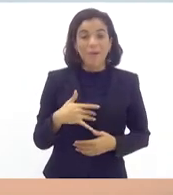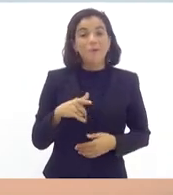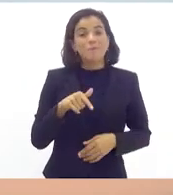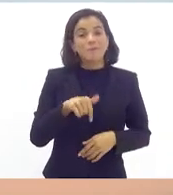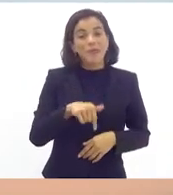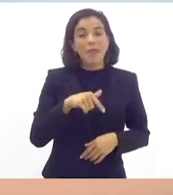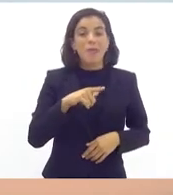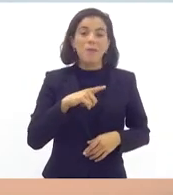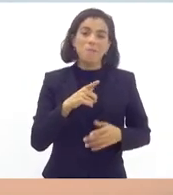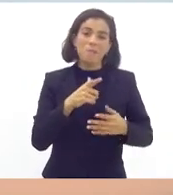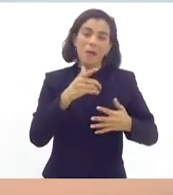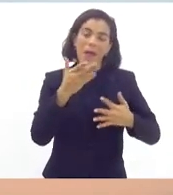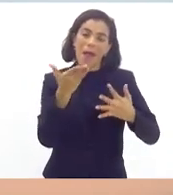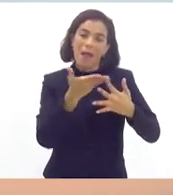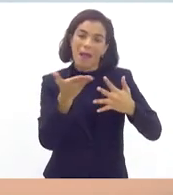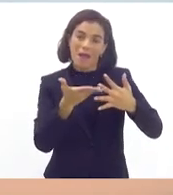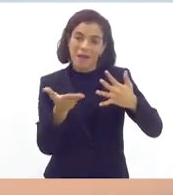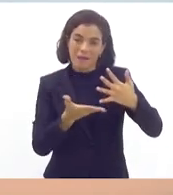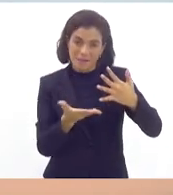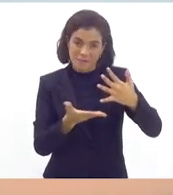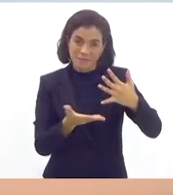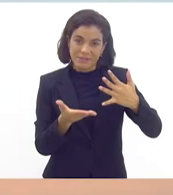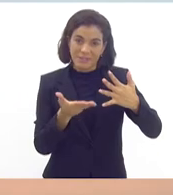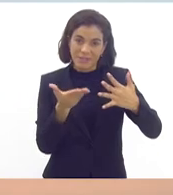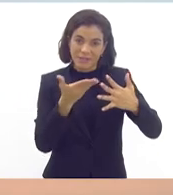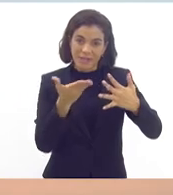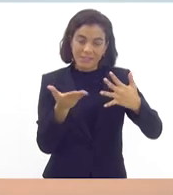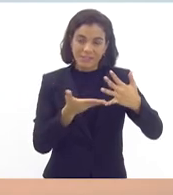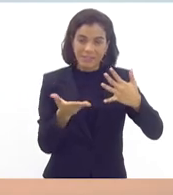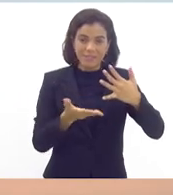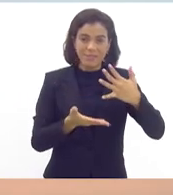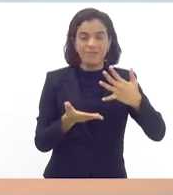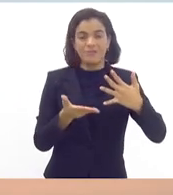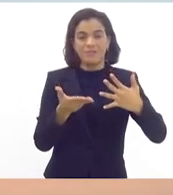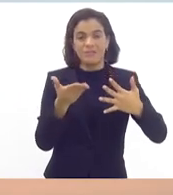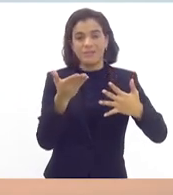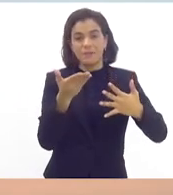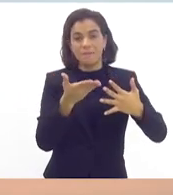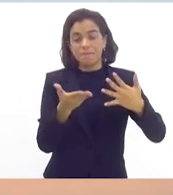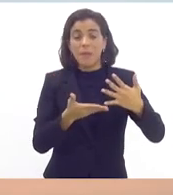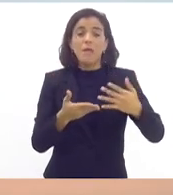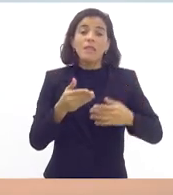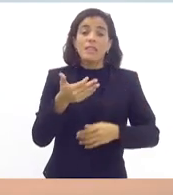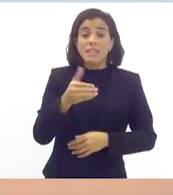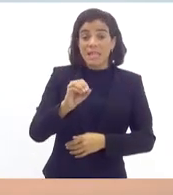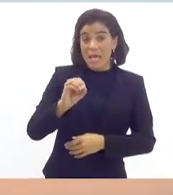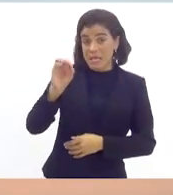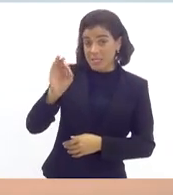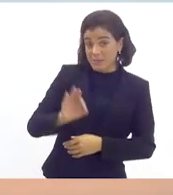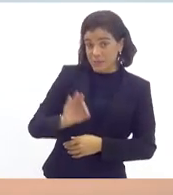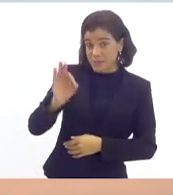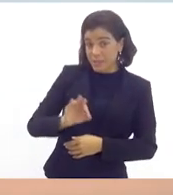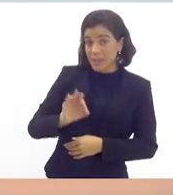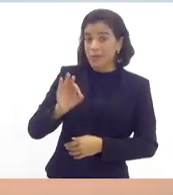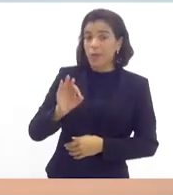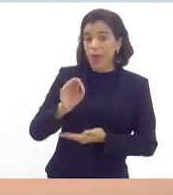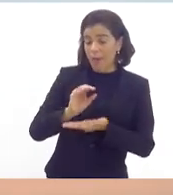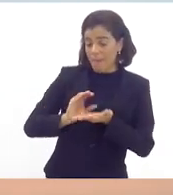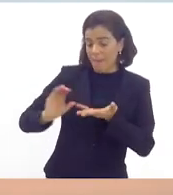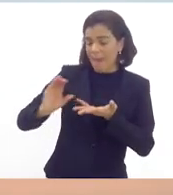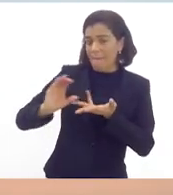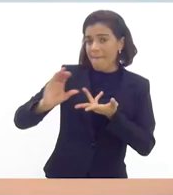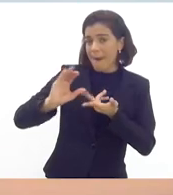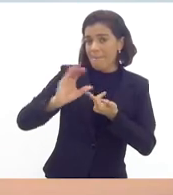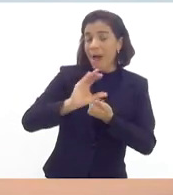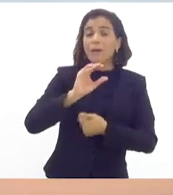cota parte é por conta da emenda constitucional do Fundeb, é distribuída entre os municípios, 10%, na verdade, da cota parte, é distribuído para os